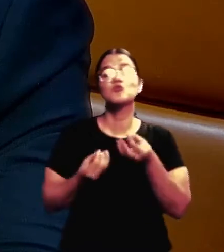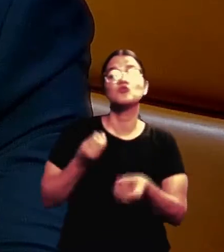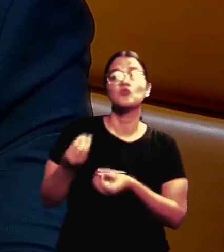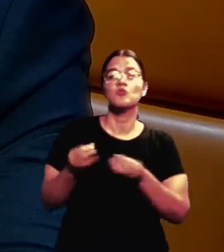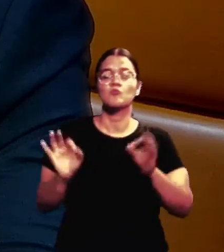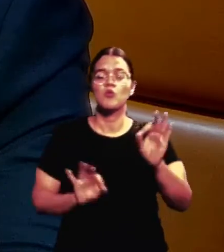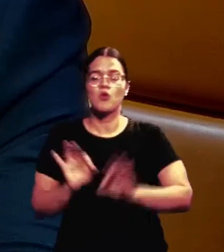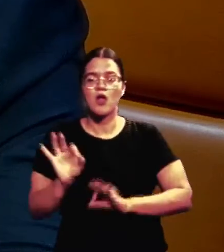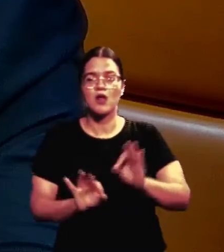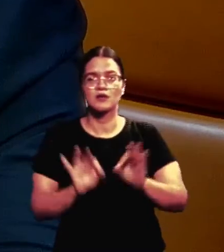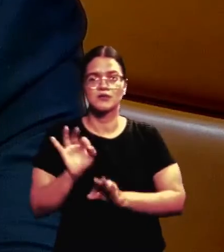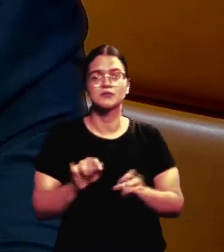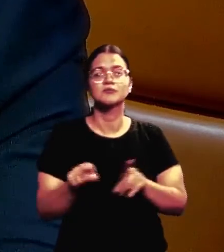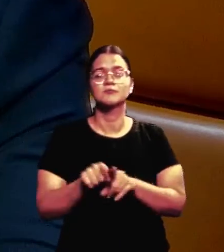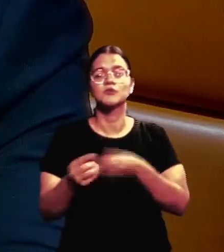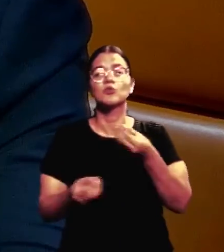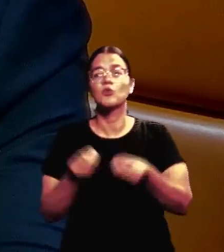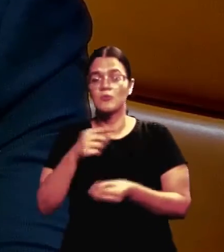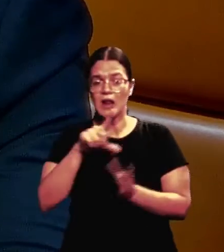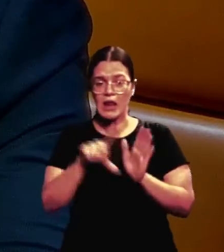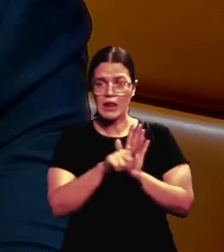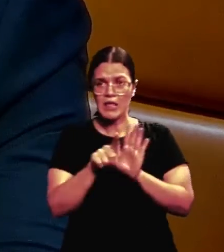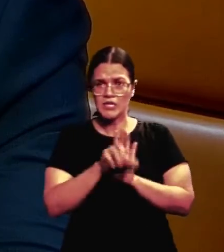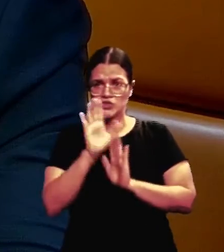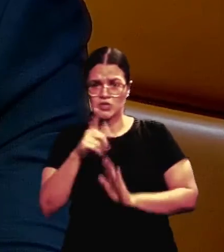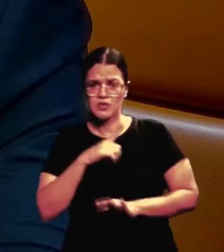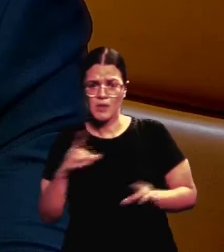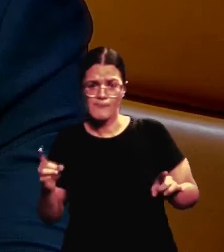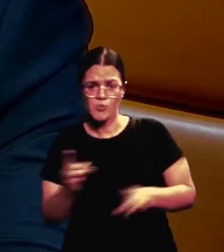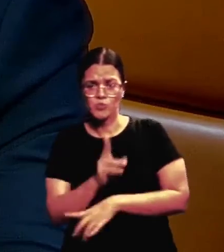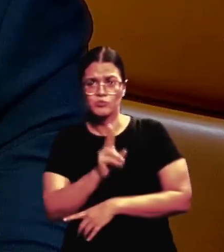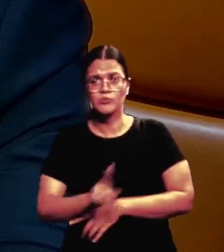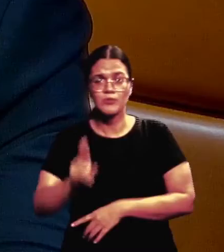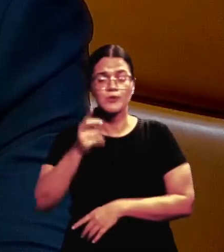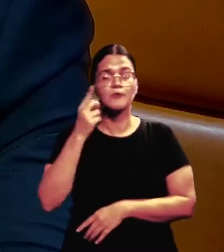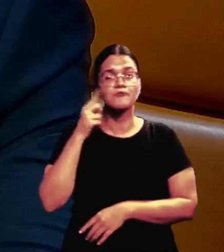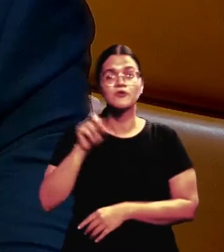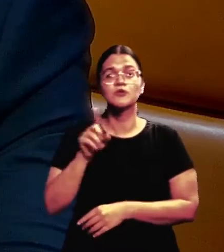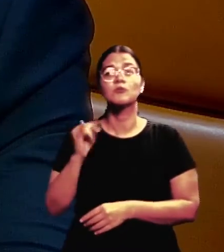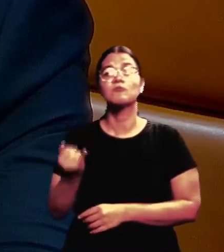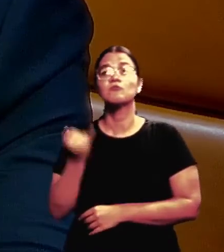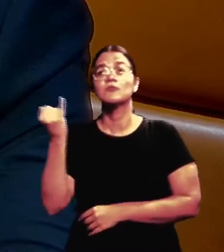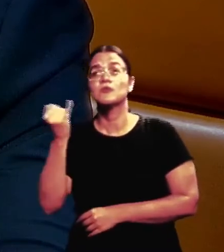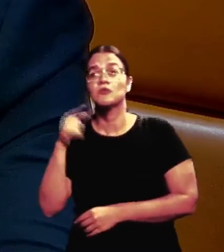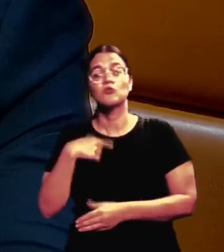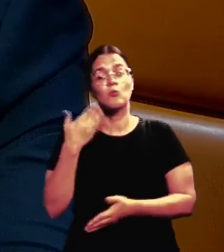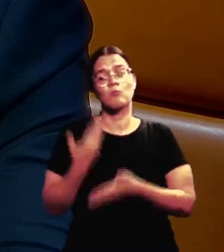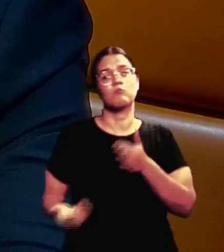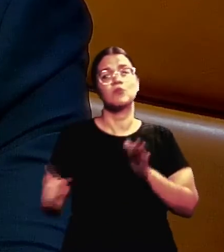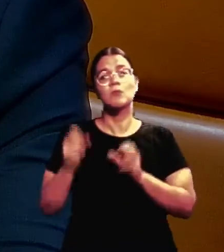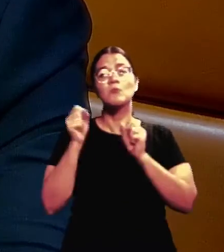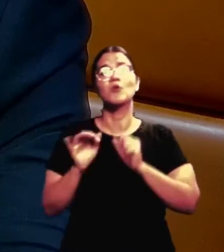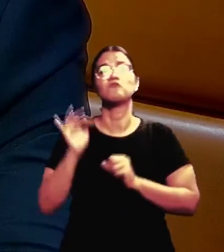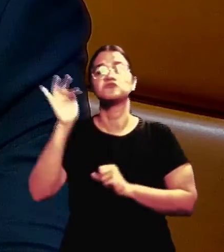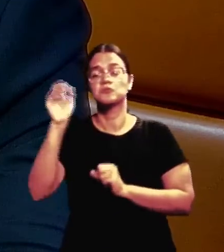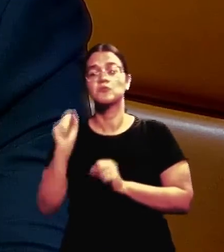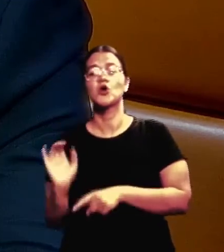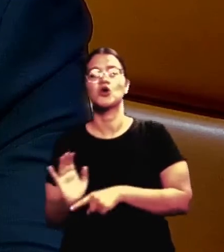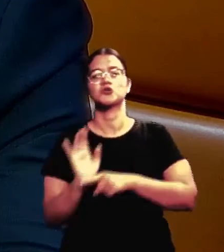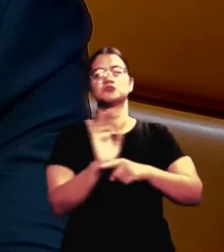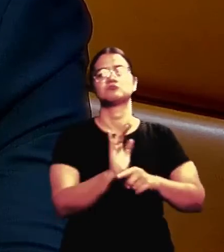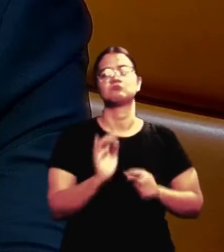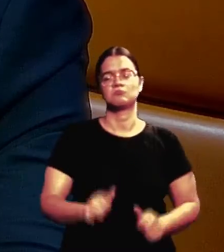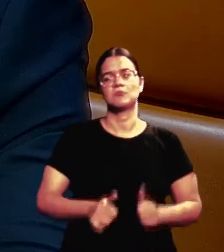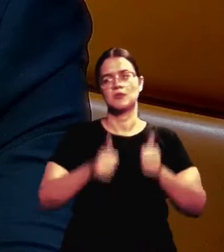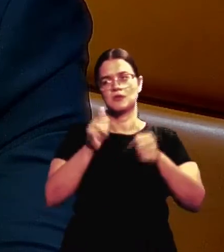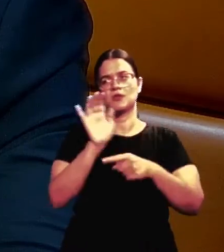feito também a aplicação dessa lei que já existe, para a gente, de repente, não perder um projeto importante que possa ser executável e